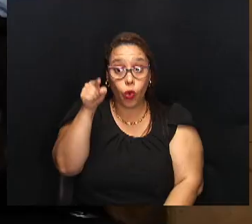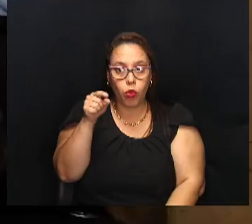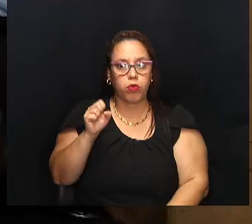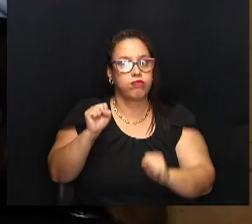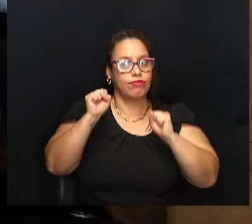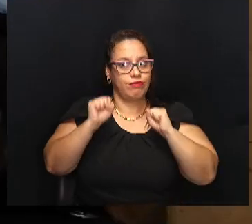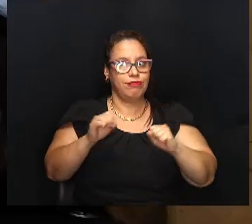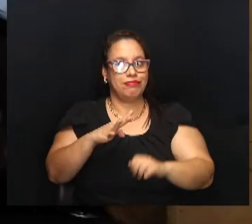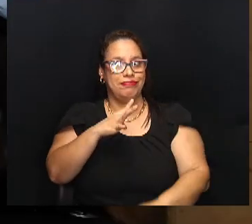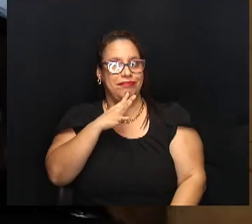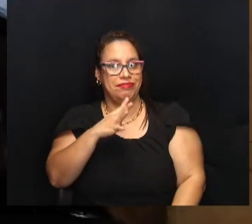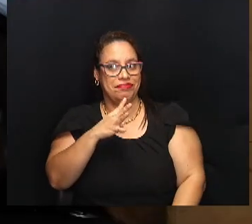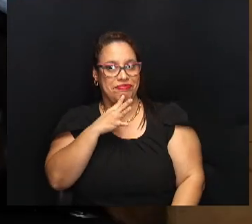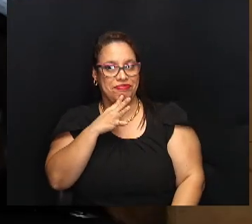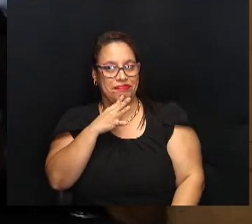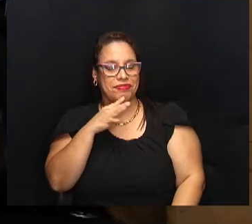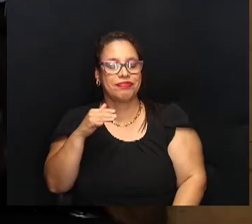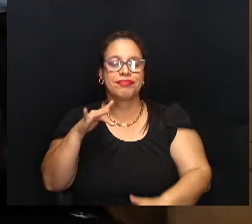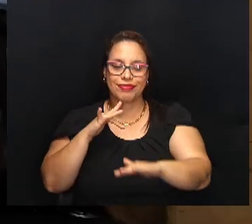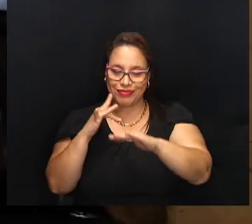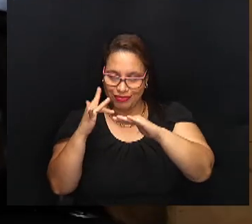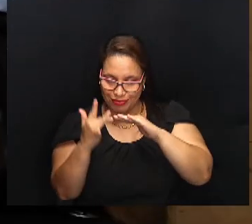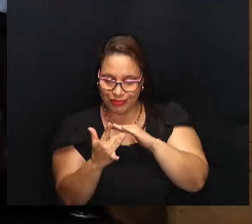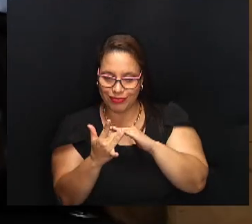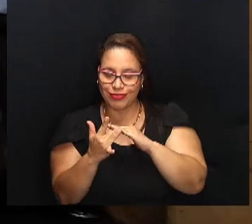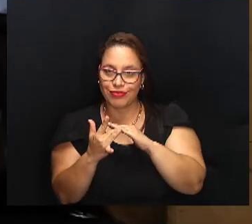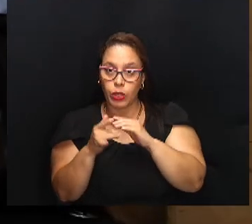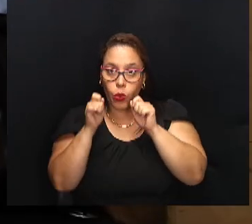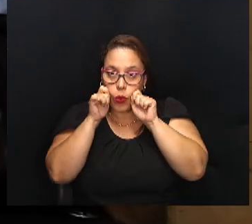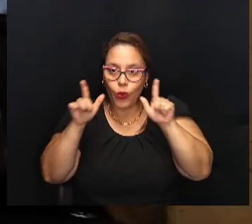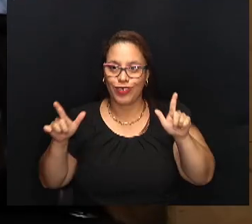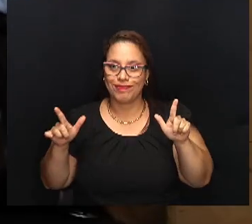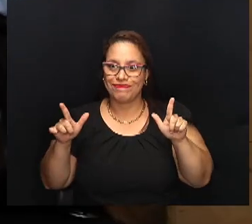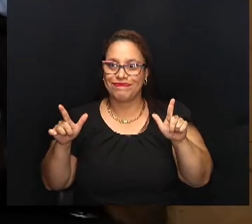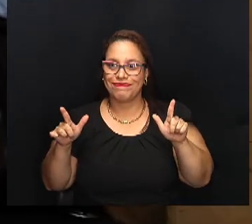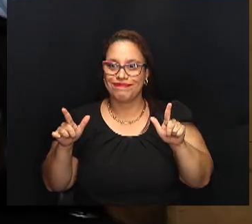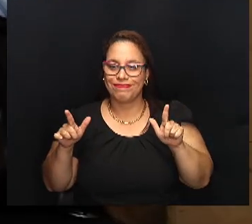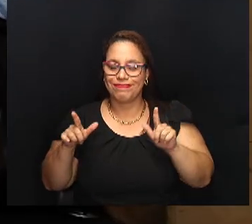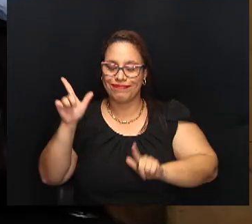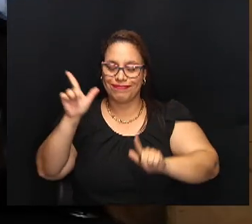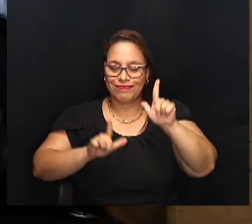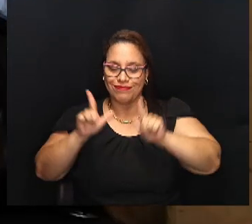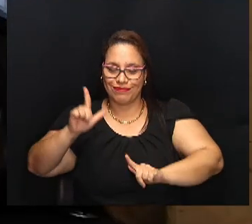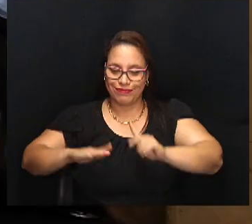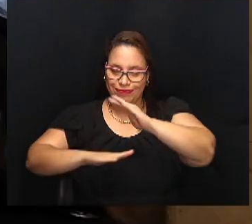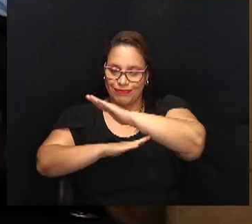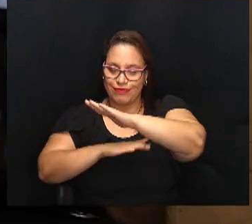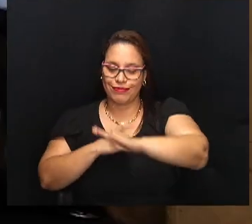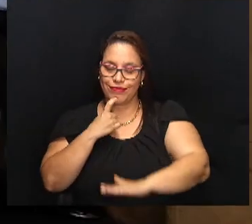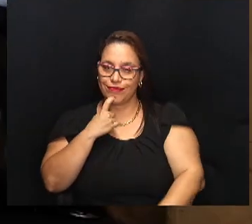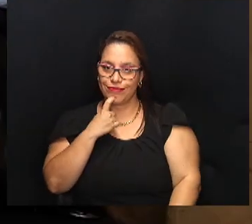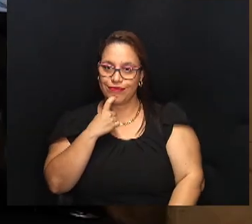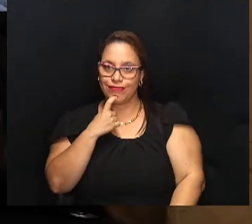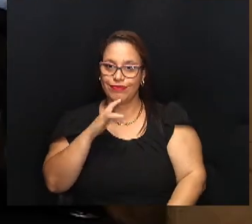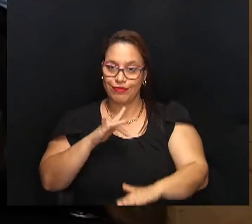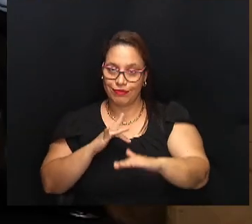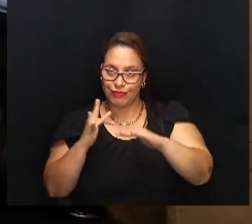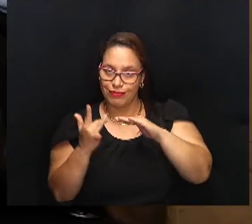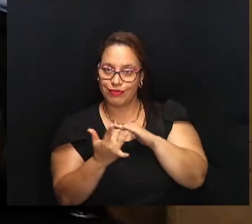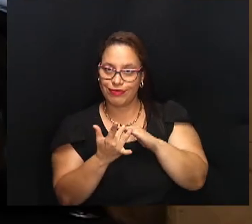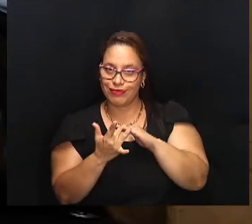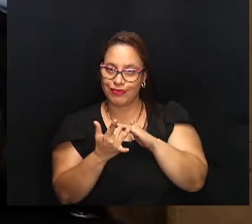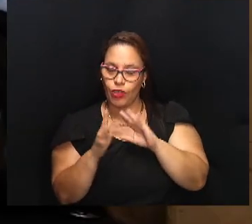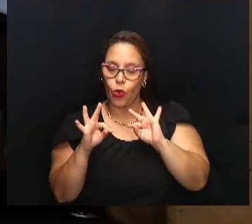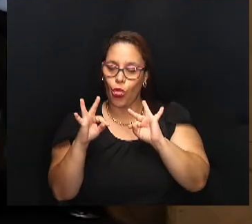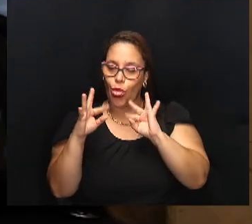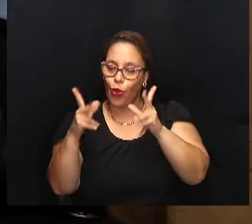pode conhecer, então, através das redes sociais e fique ligadinho também na TV Câmara Campinas, pode acessar as redes sociais e lá